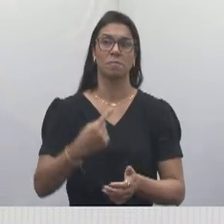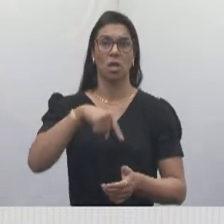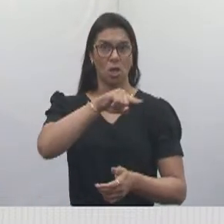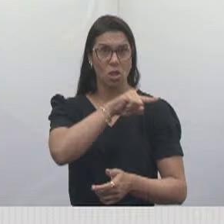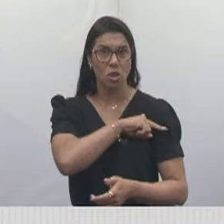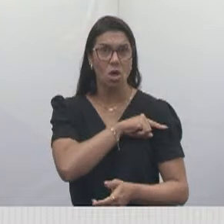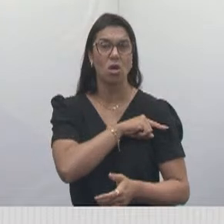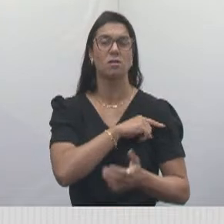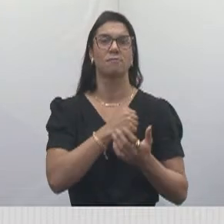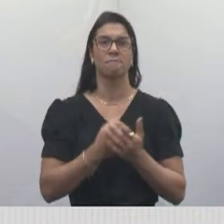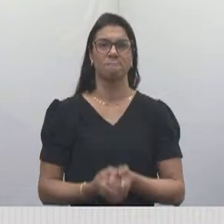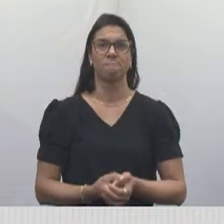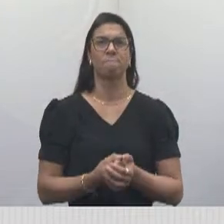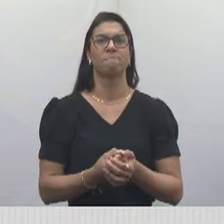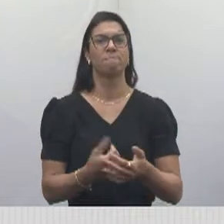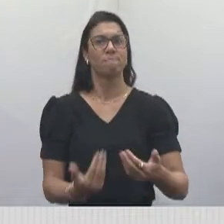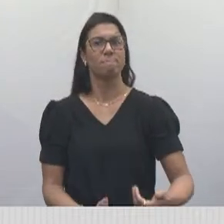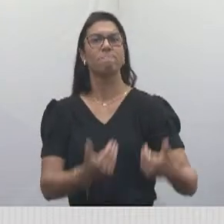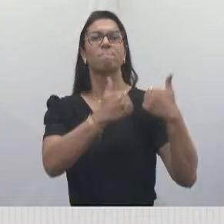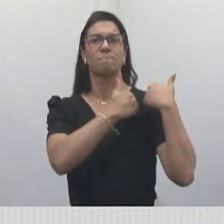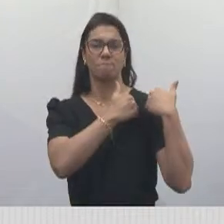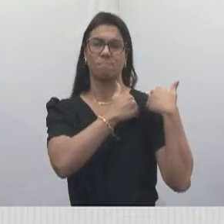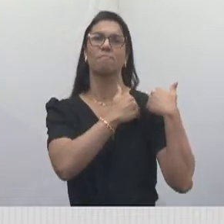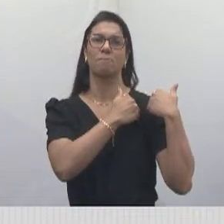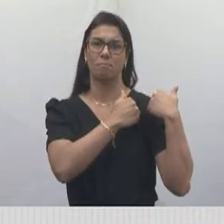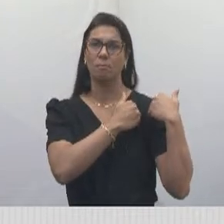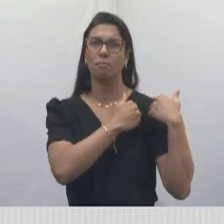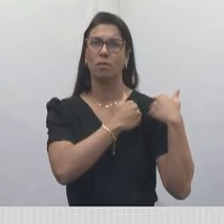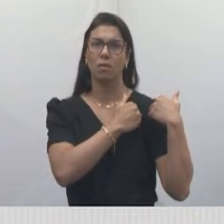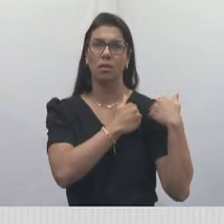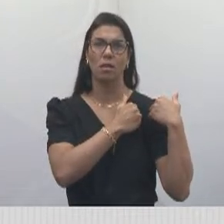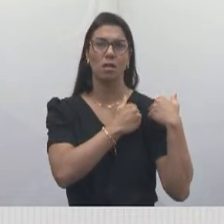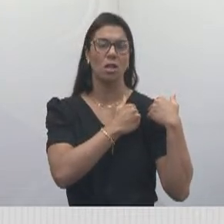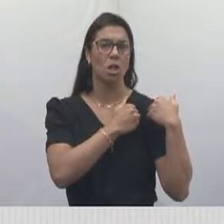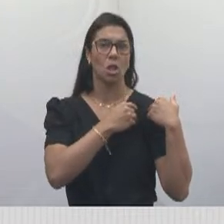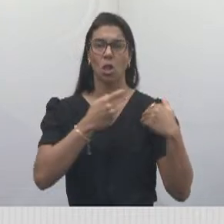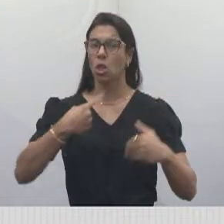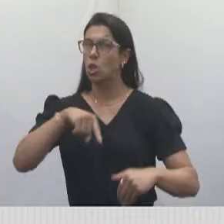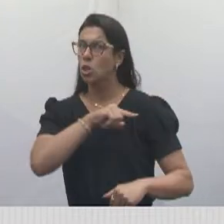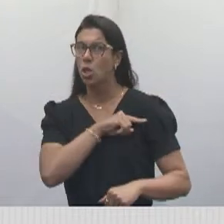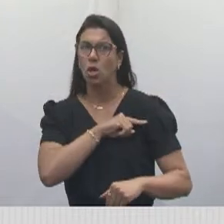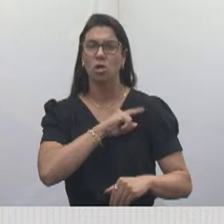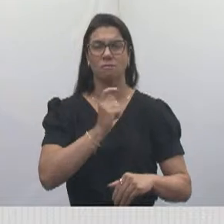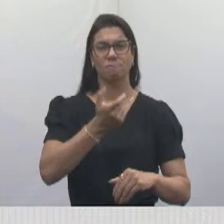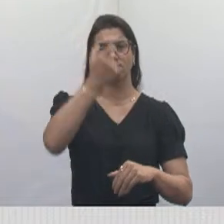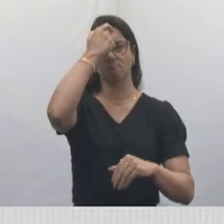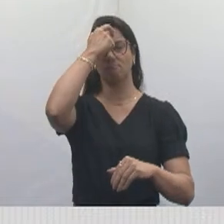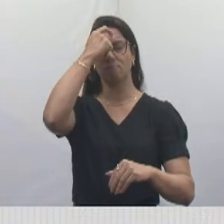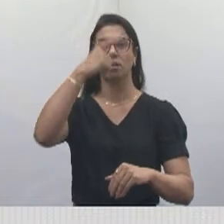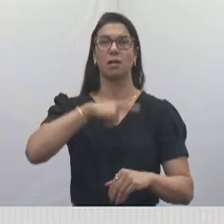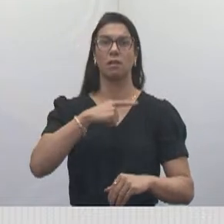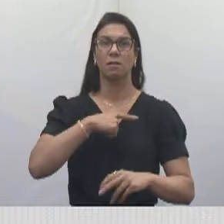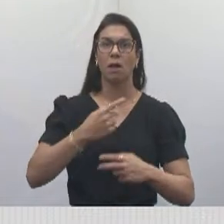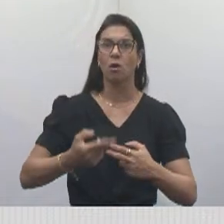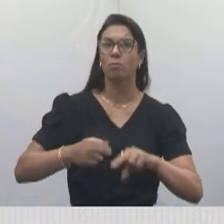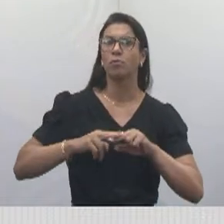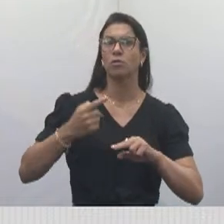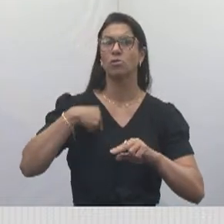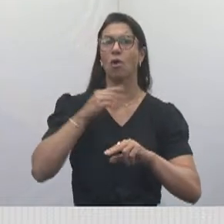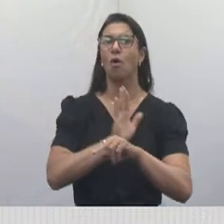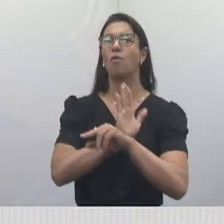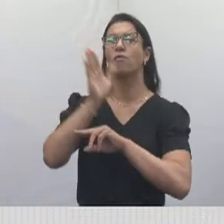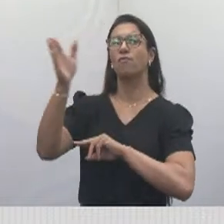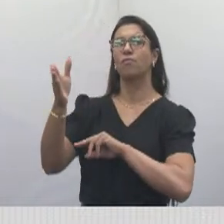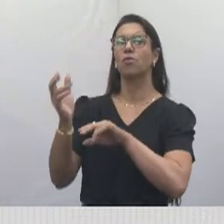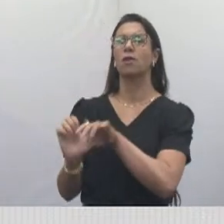Nós assumimos este risco e não aplicamos conscientemente. E fomos a Brasília,